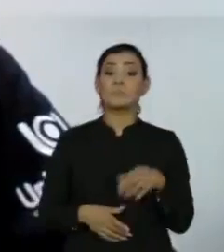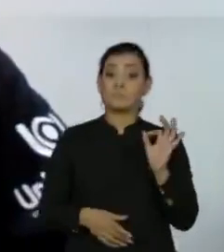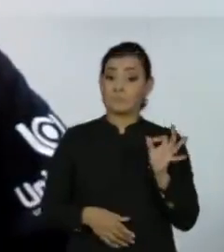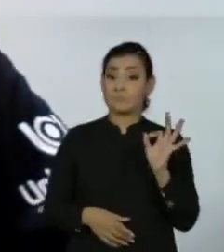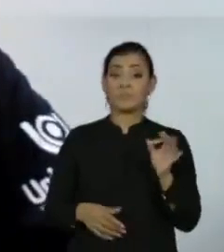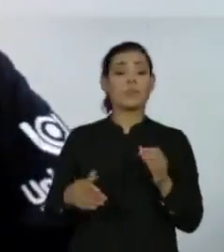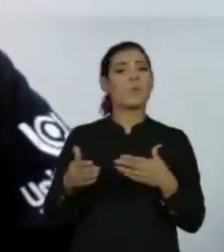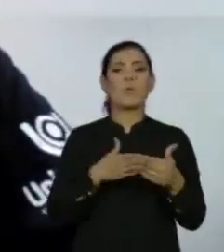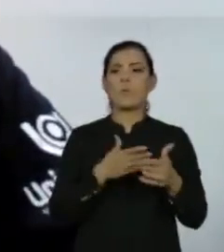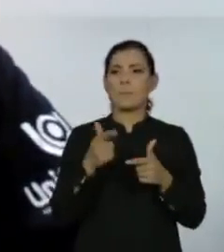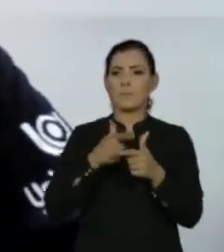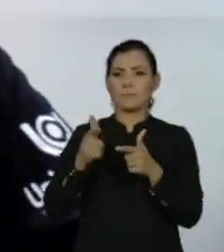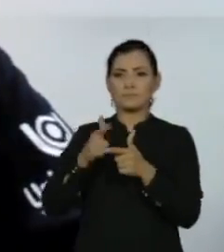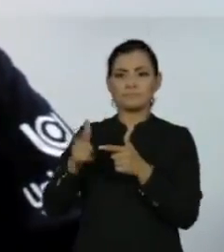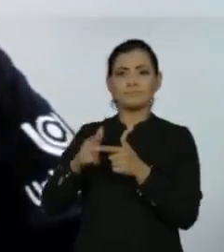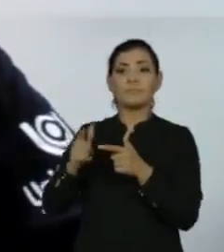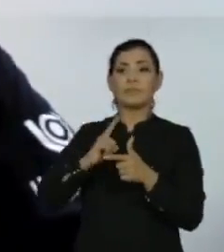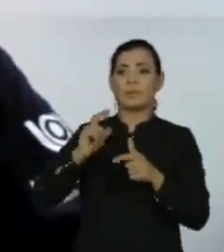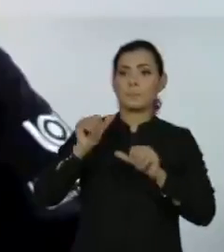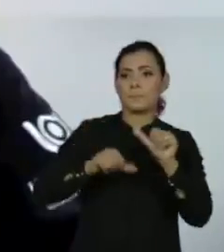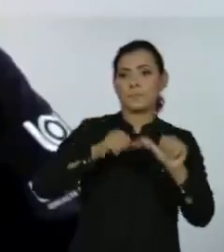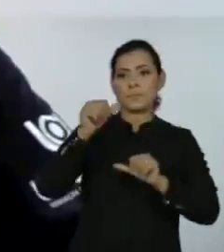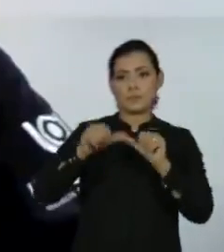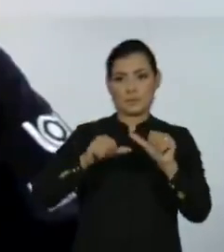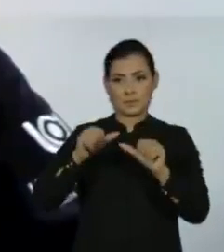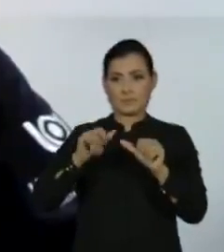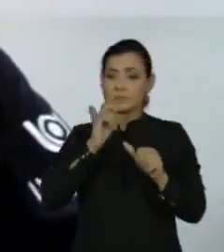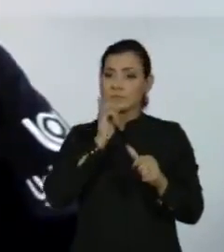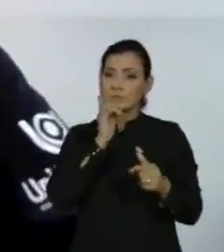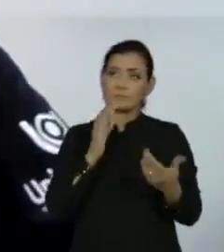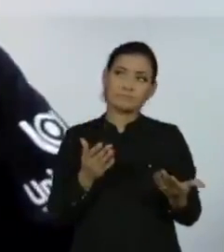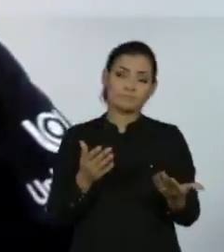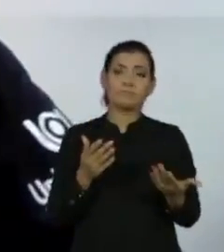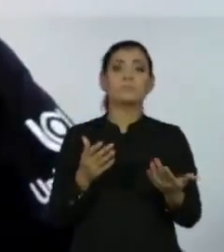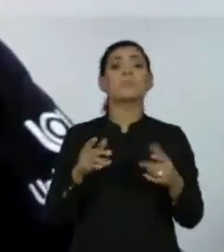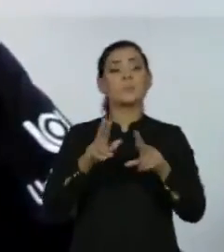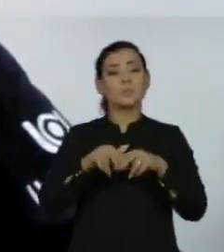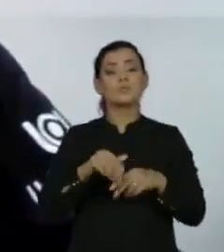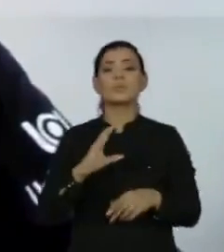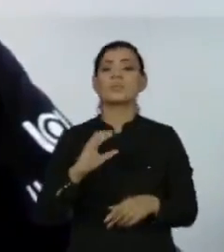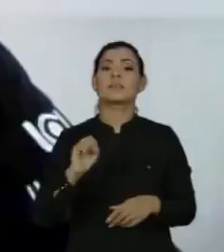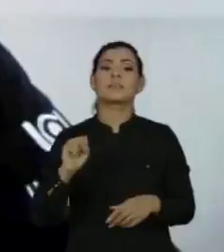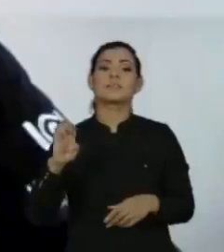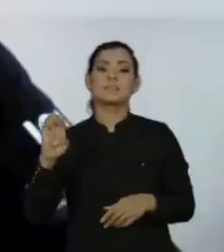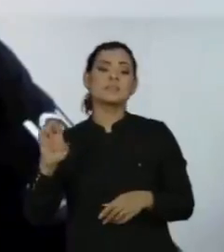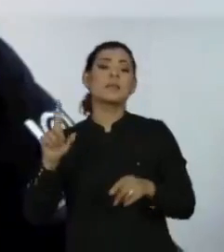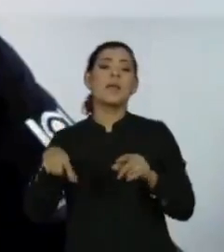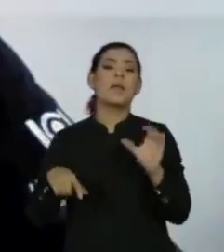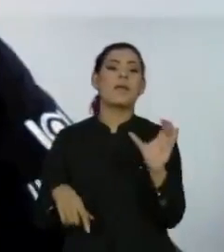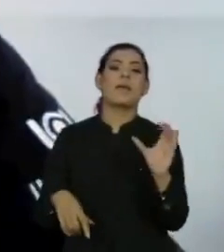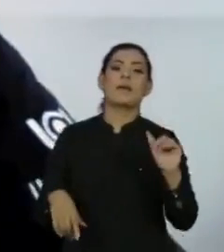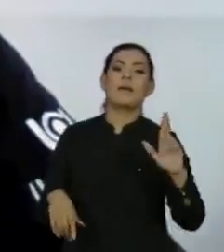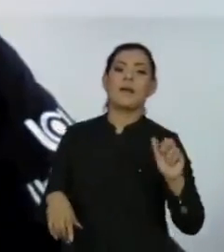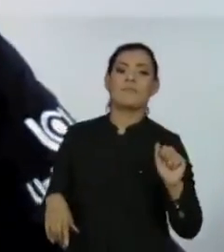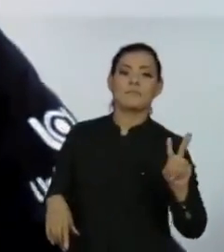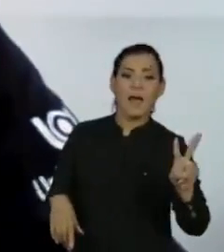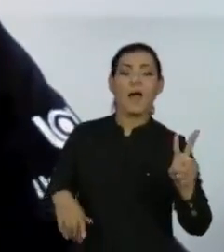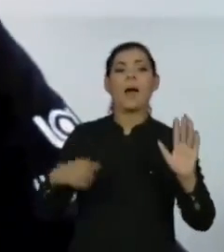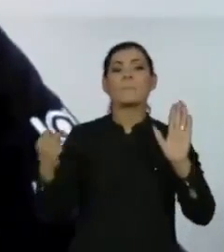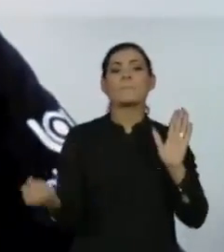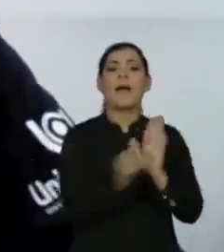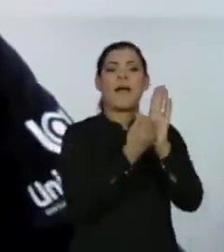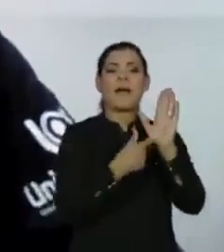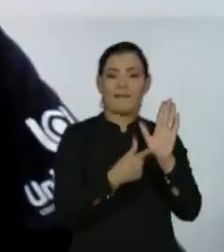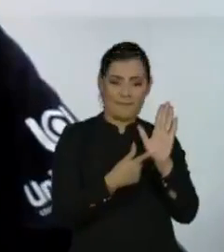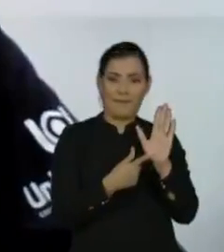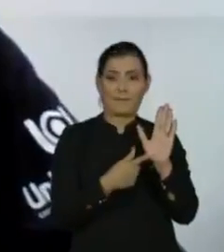Toda crise, ela sugere uma mudança, né? Tanto é que crise vem de crivo, de crivar, de cravar, de marcar.